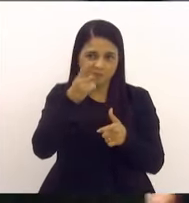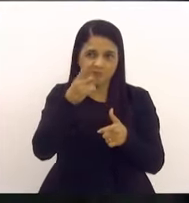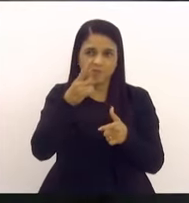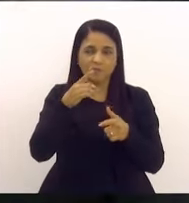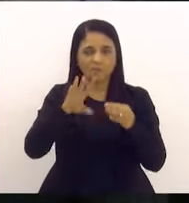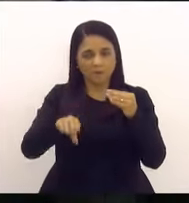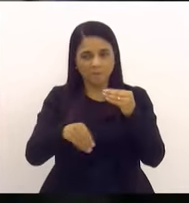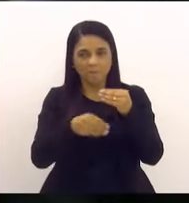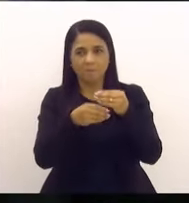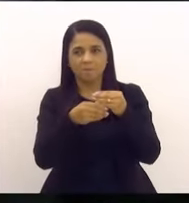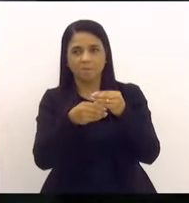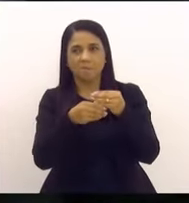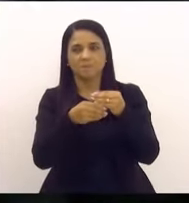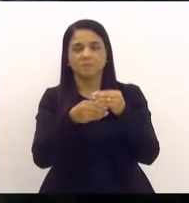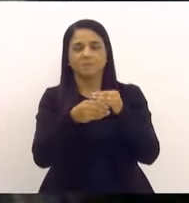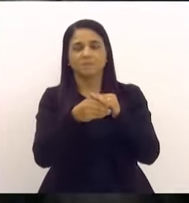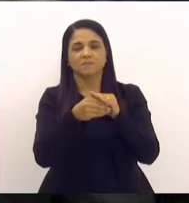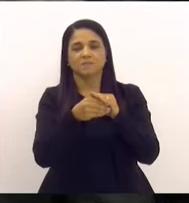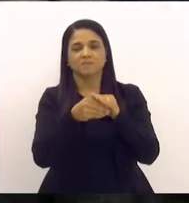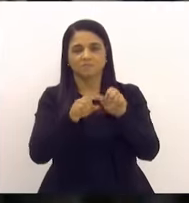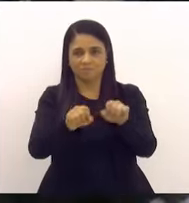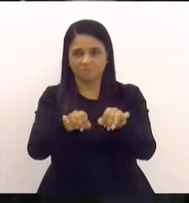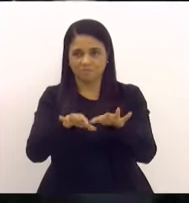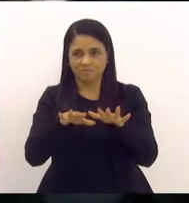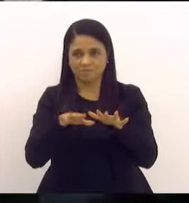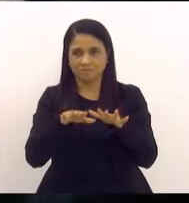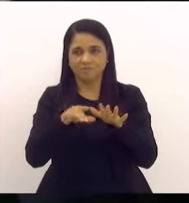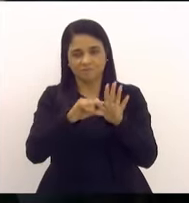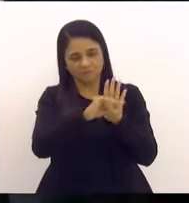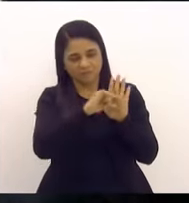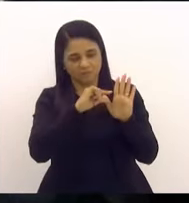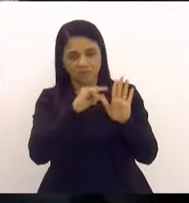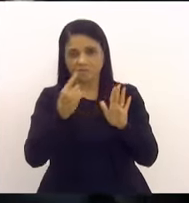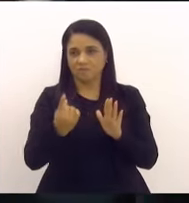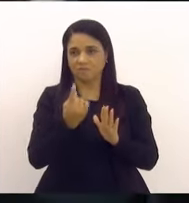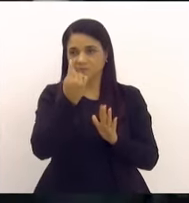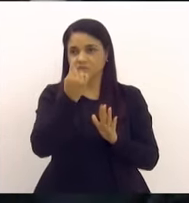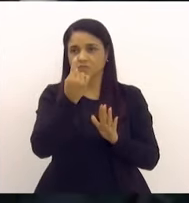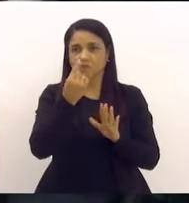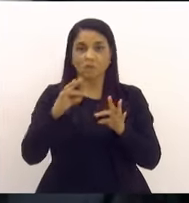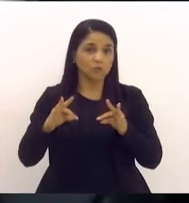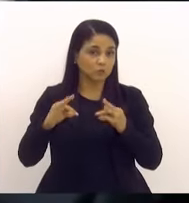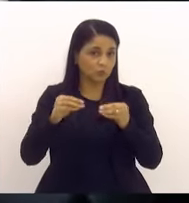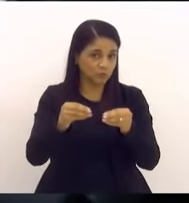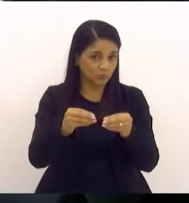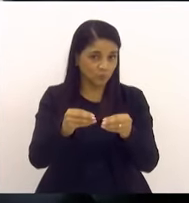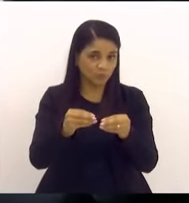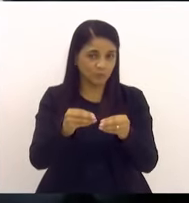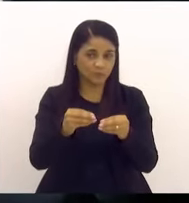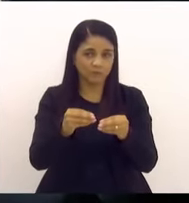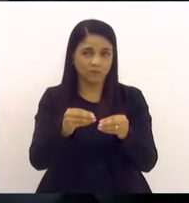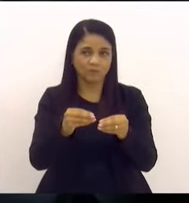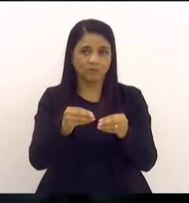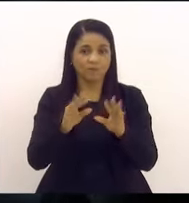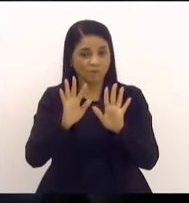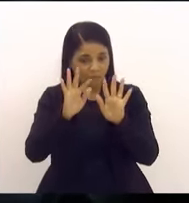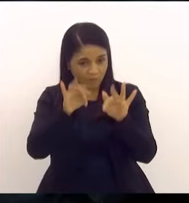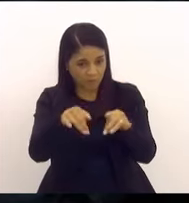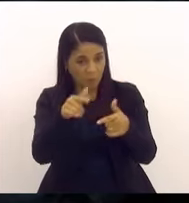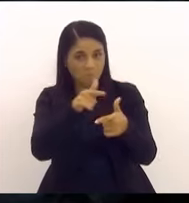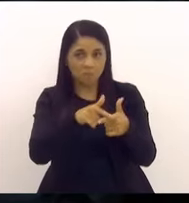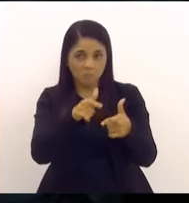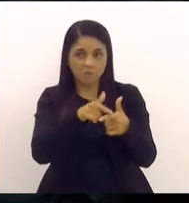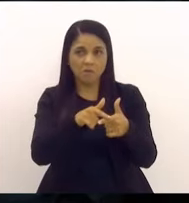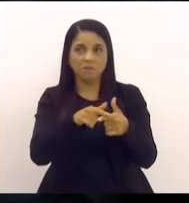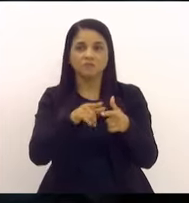uma emenda de plenário, incluindo um parágrafo único, que, apesar de tudo isso, se no final ainda der um problema,